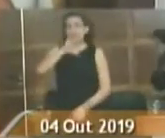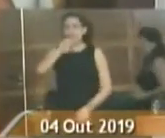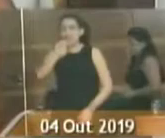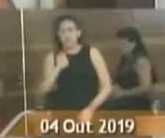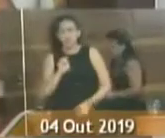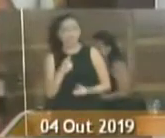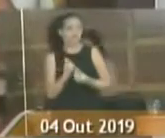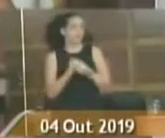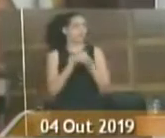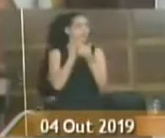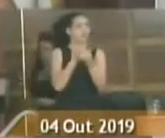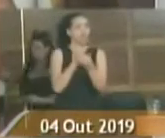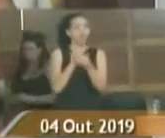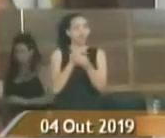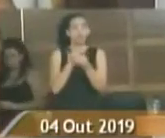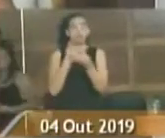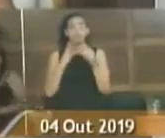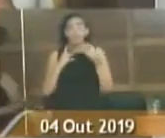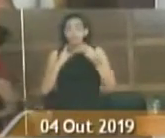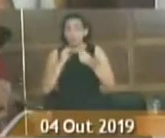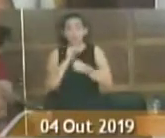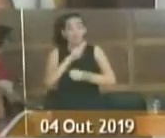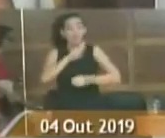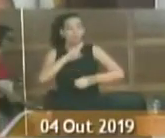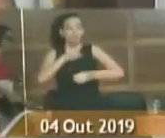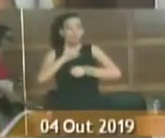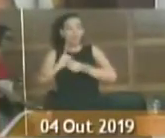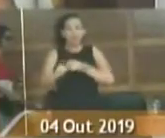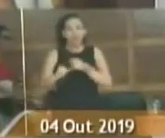socioeconômicas, tudo isso vai influenciar na vida dos